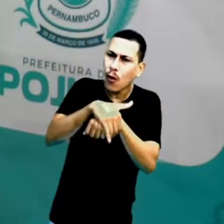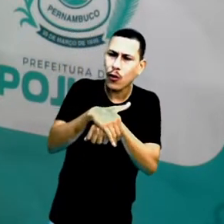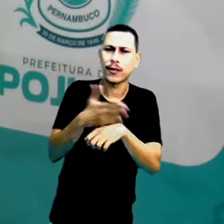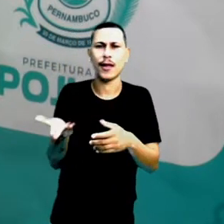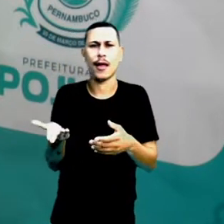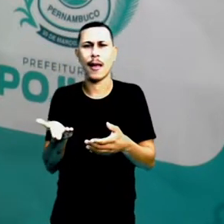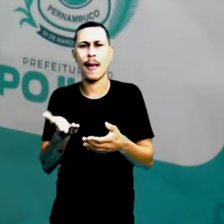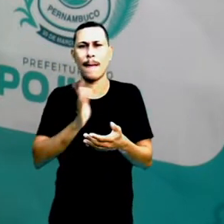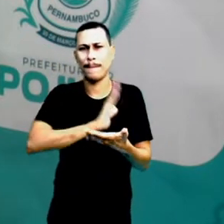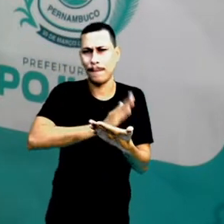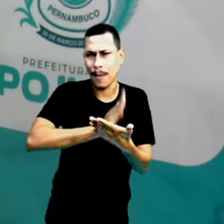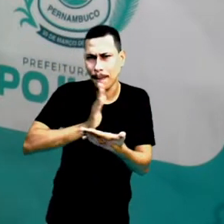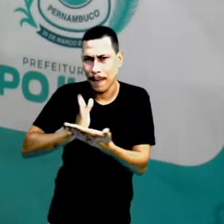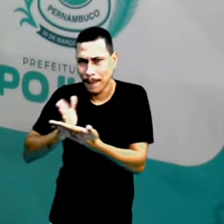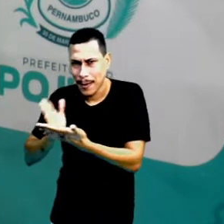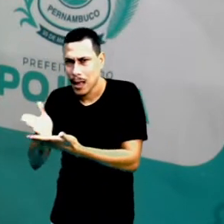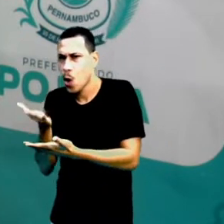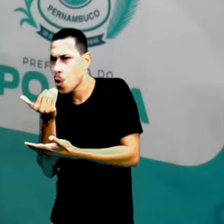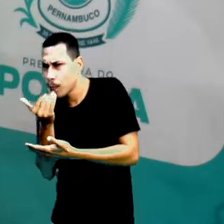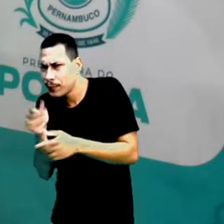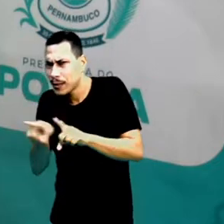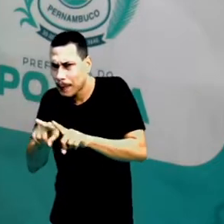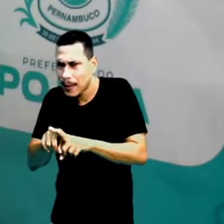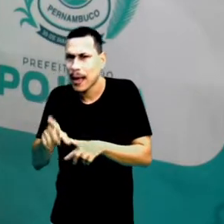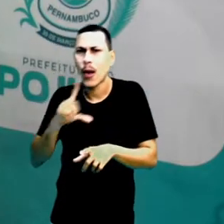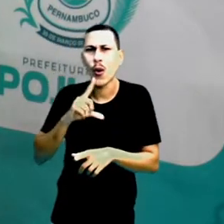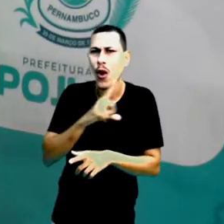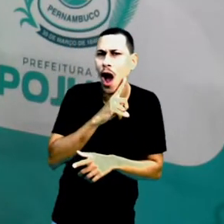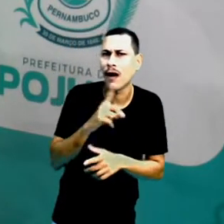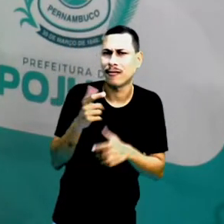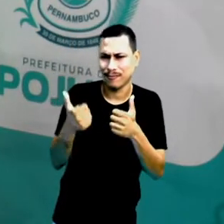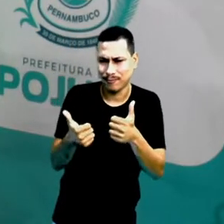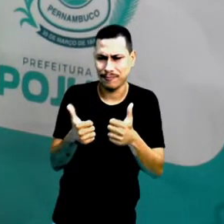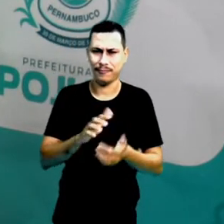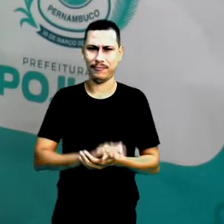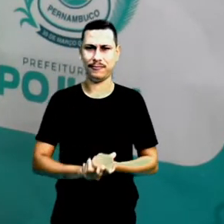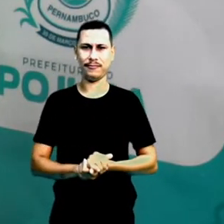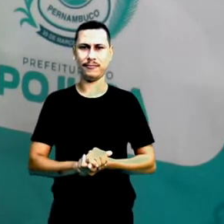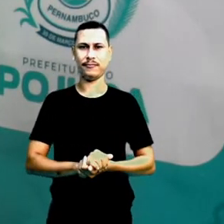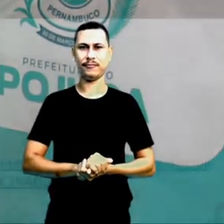ter algum lanchinho adequado também, né?